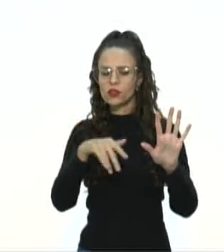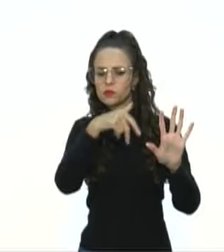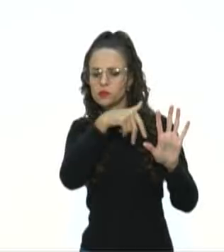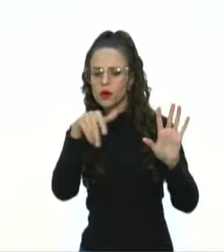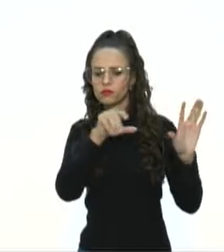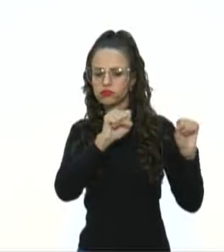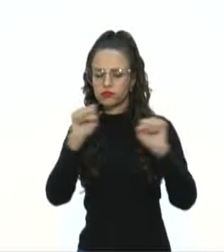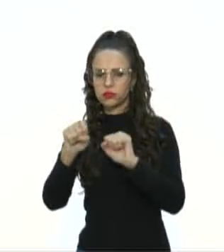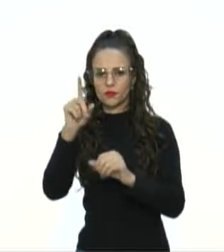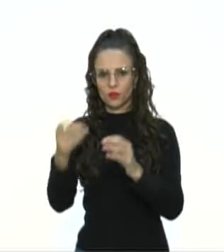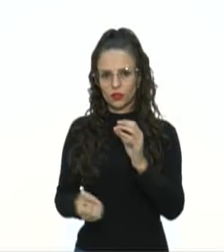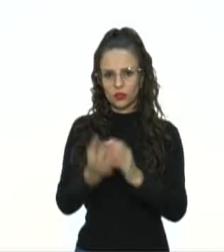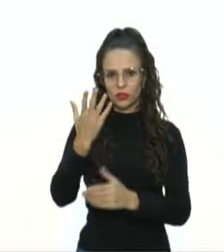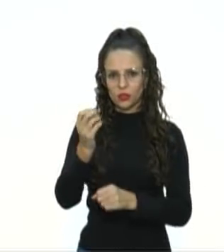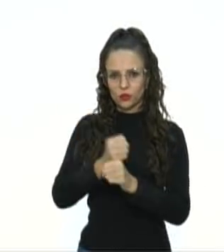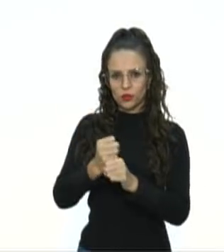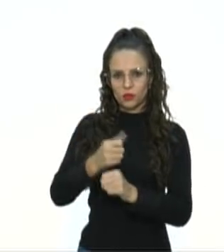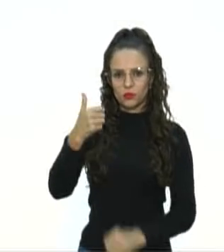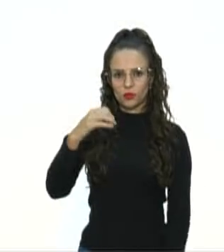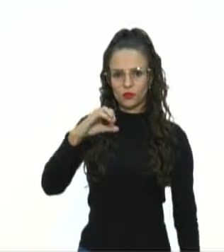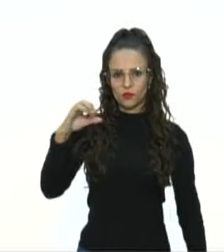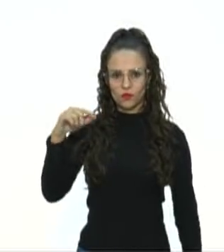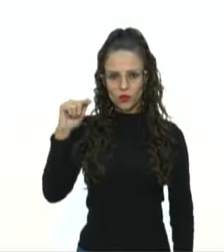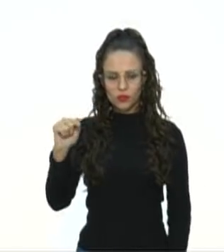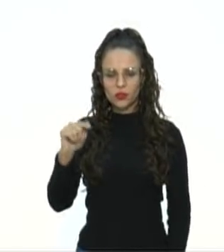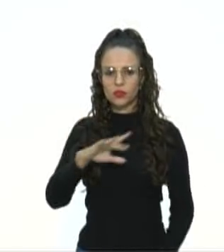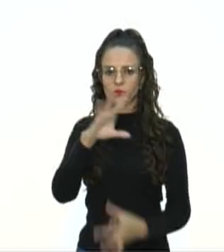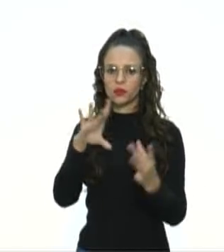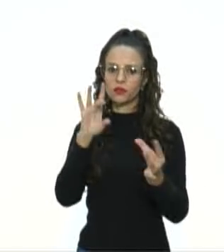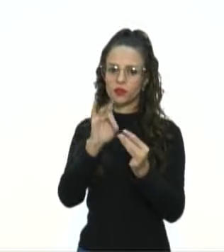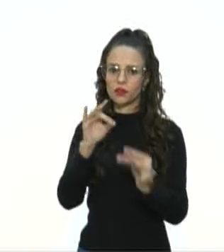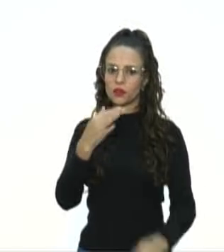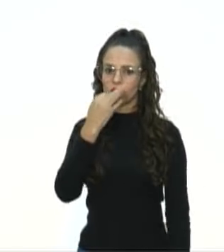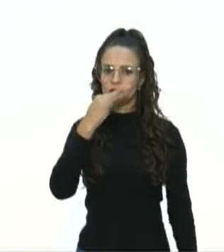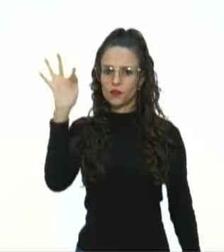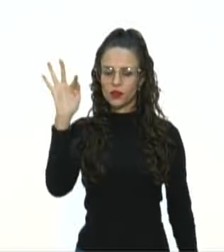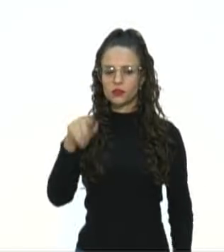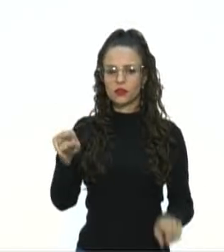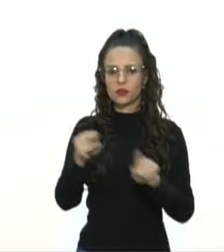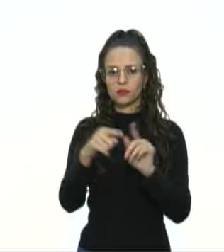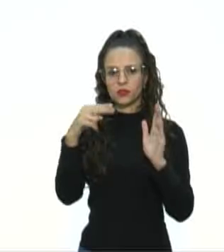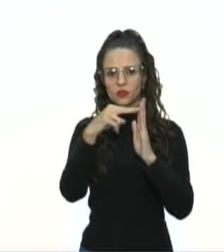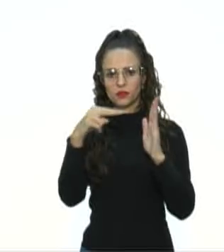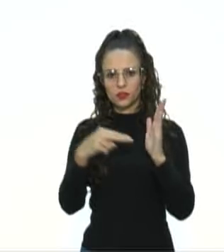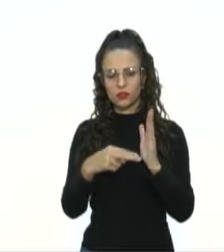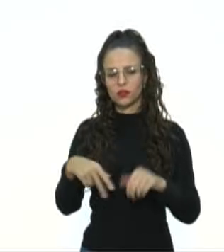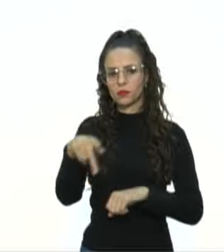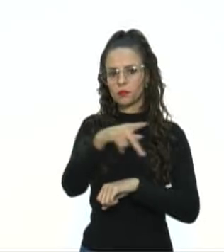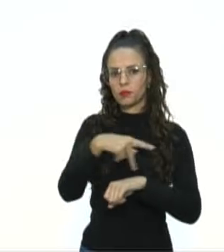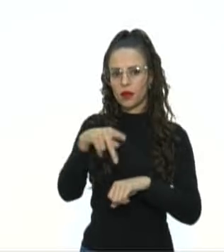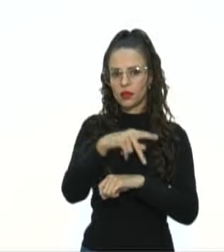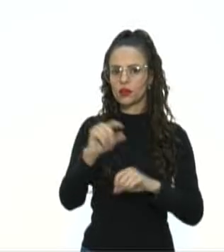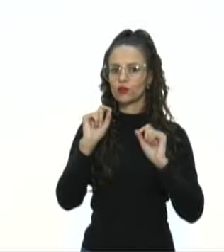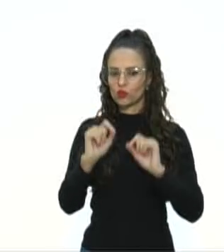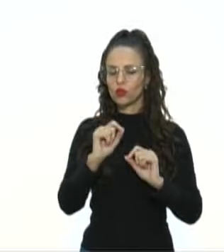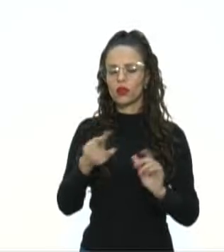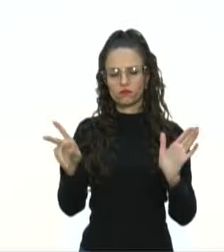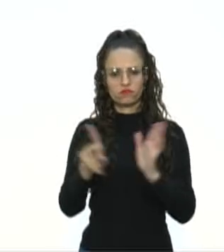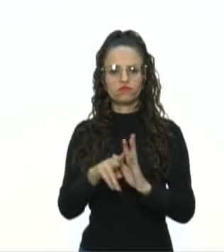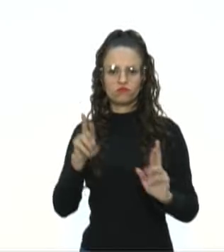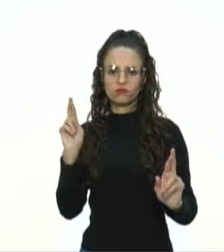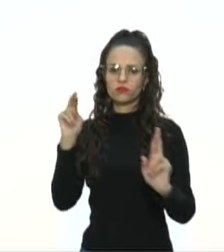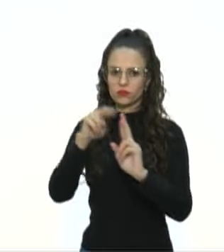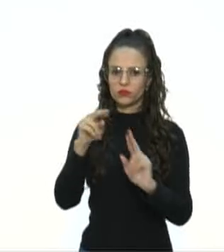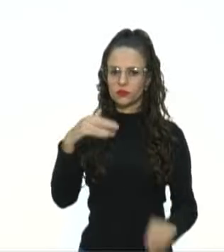foi criado em 1997, né, especificamente na França e na Nova Zelândia, né, que são dois países de grande referência, de grande